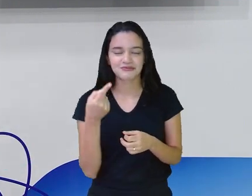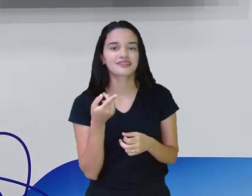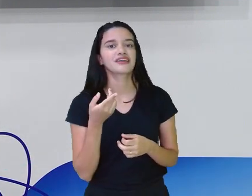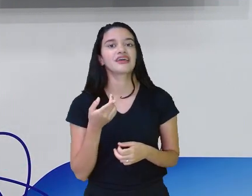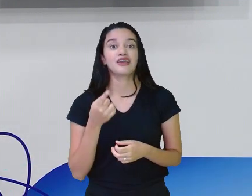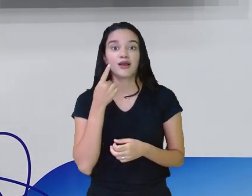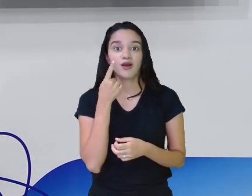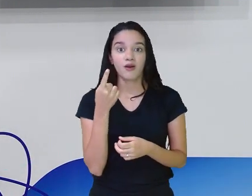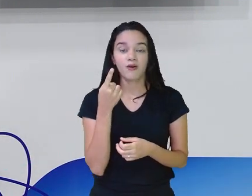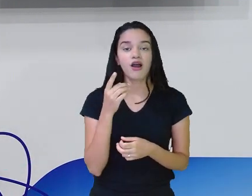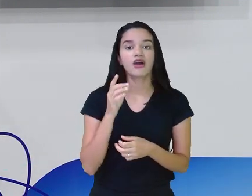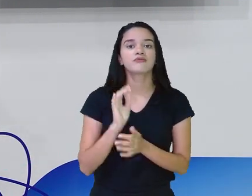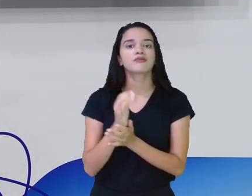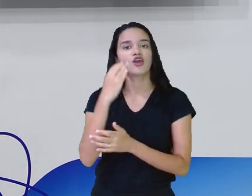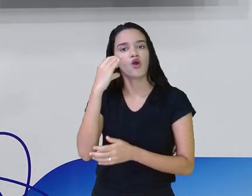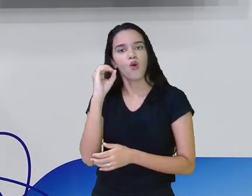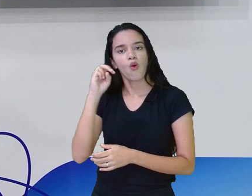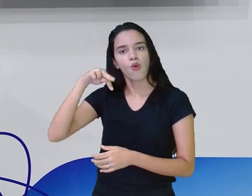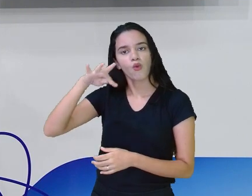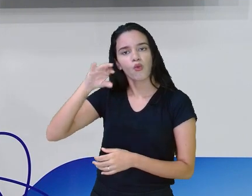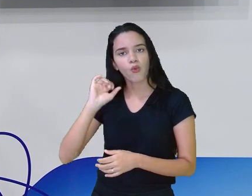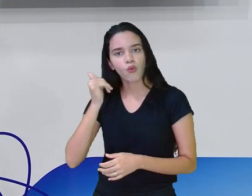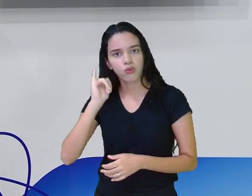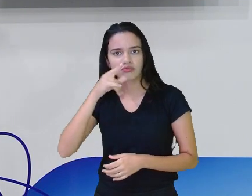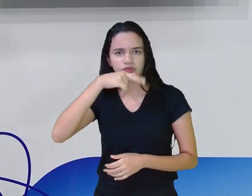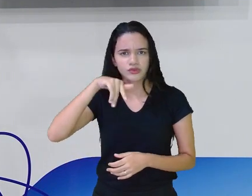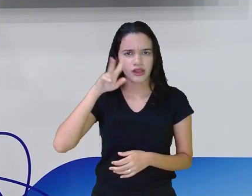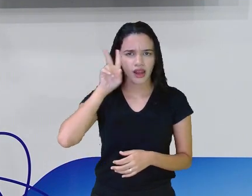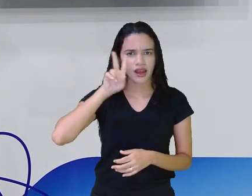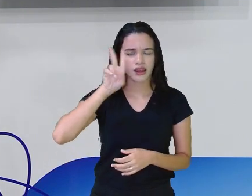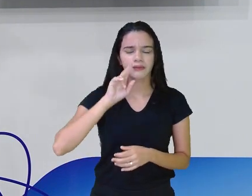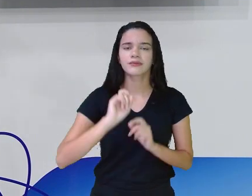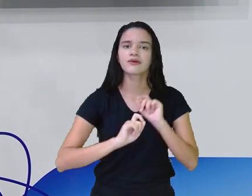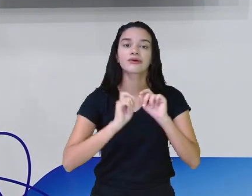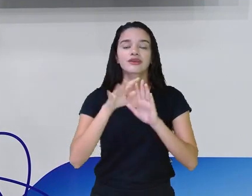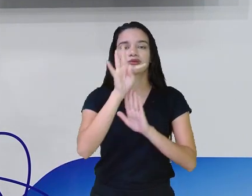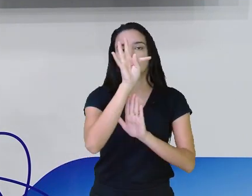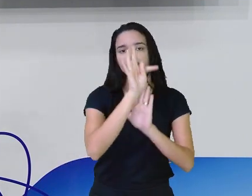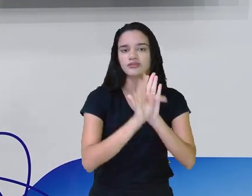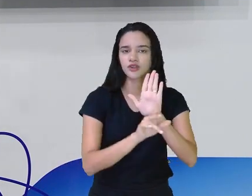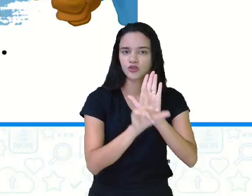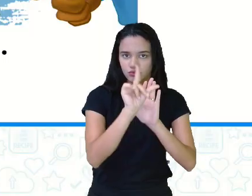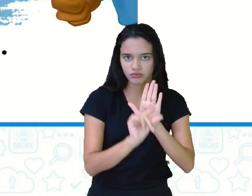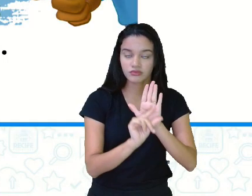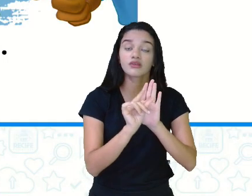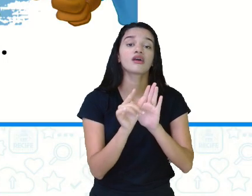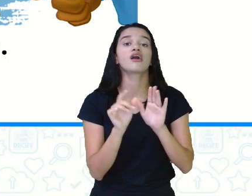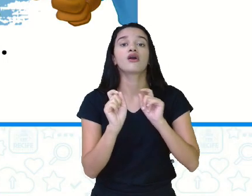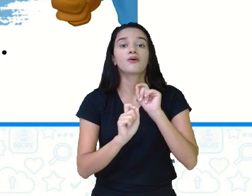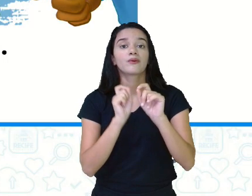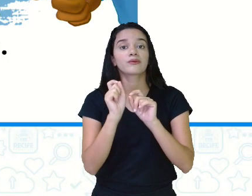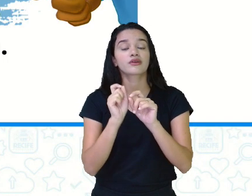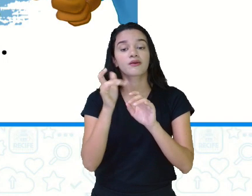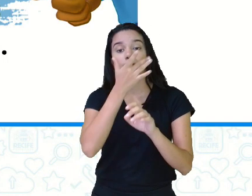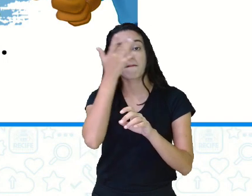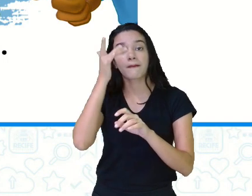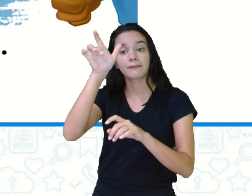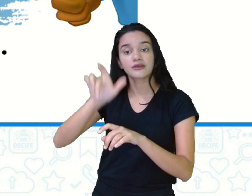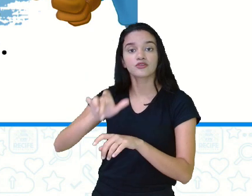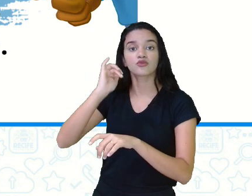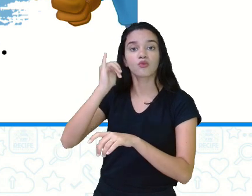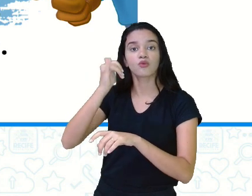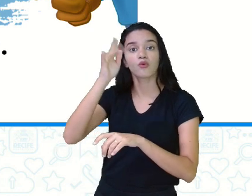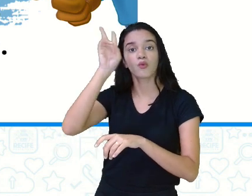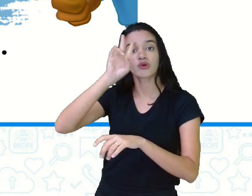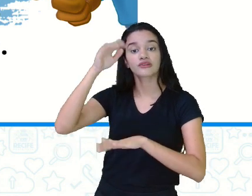Então, o que é um conto, você lembra? Claro que sim. O conto é um texto curto em que um narrador conta uma